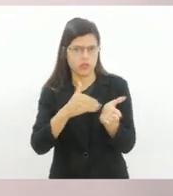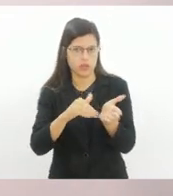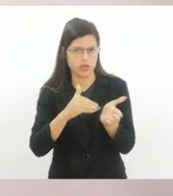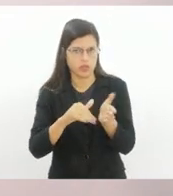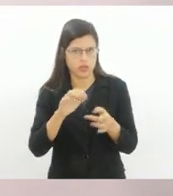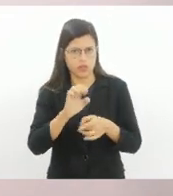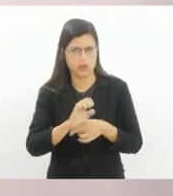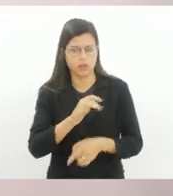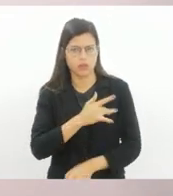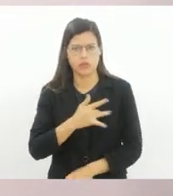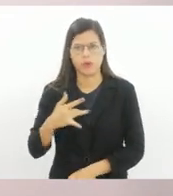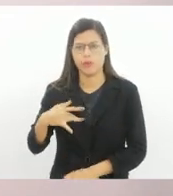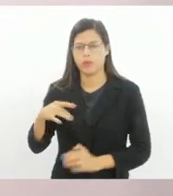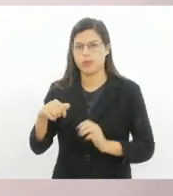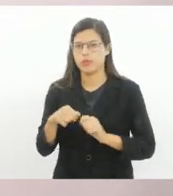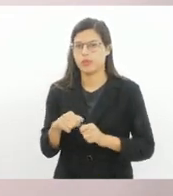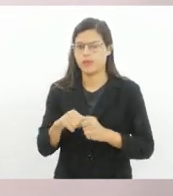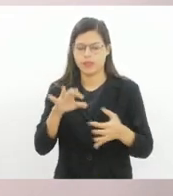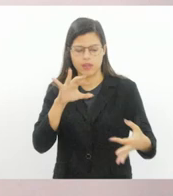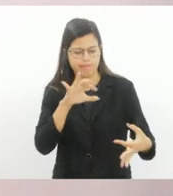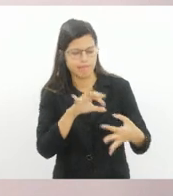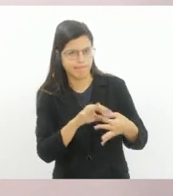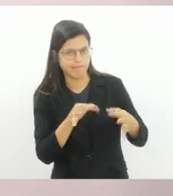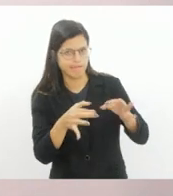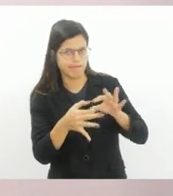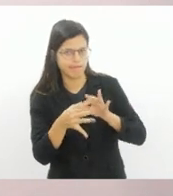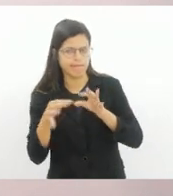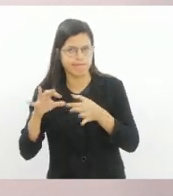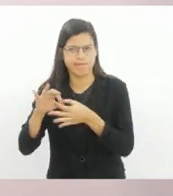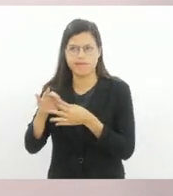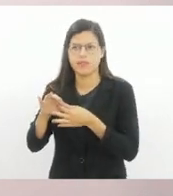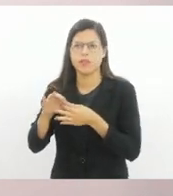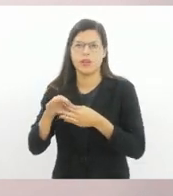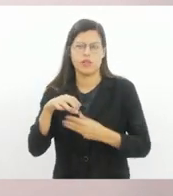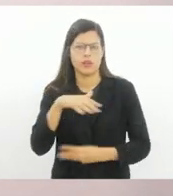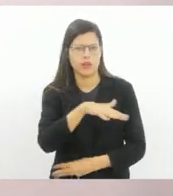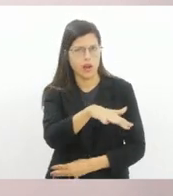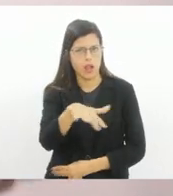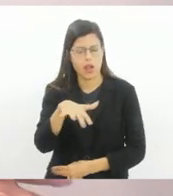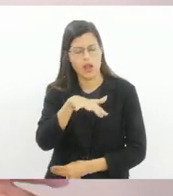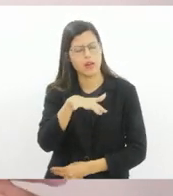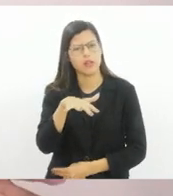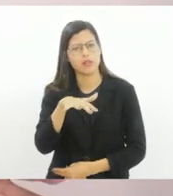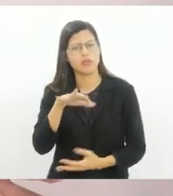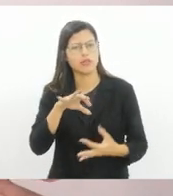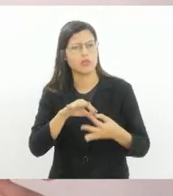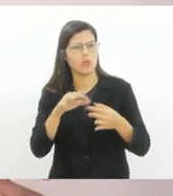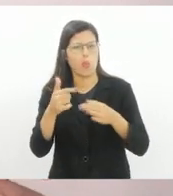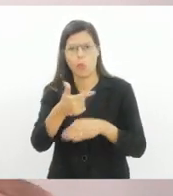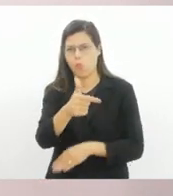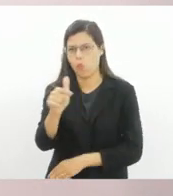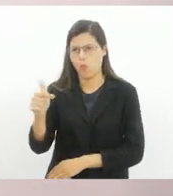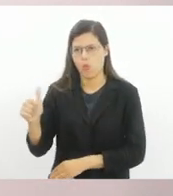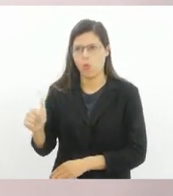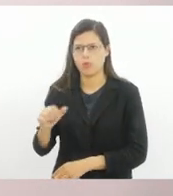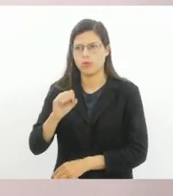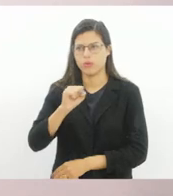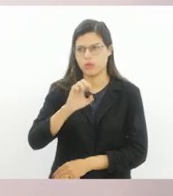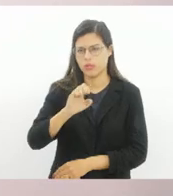que faz essa articulação intrasetorial entre os demais setores da